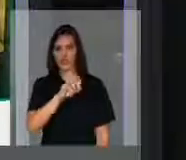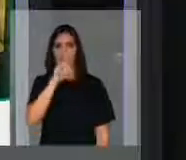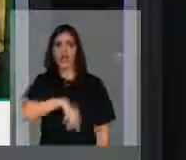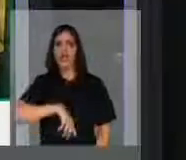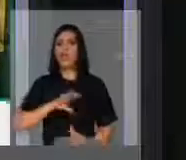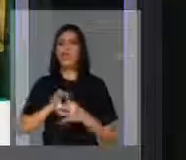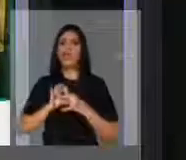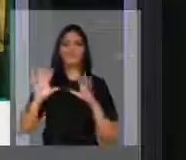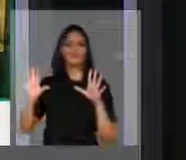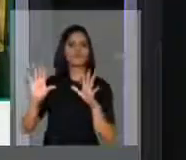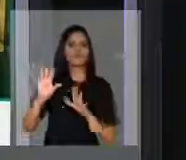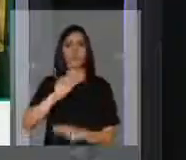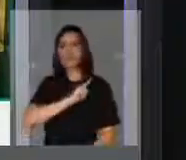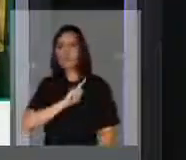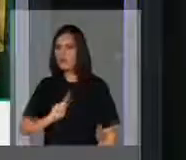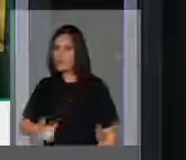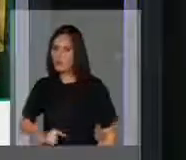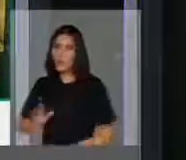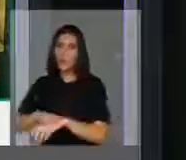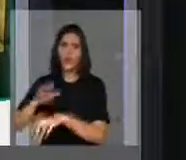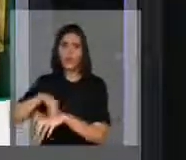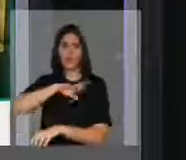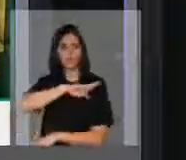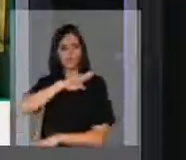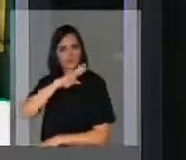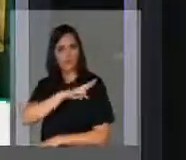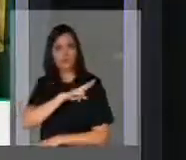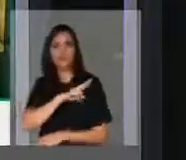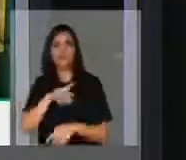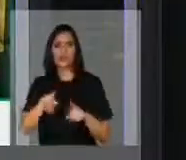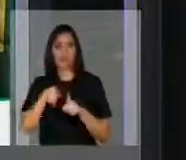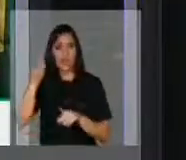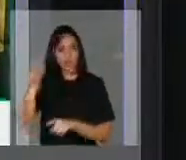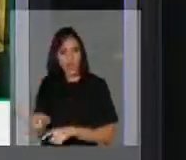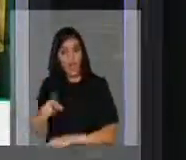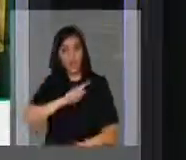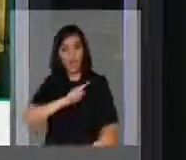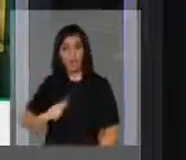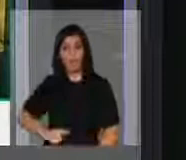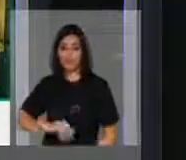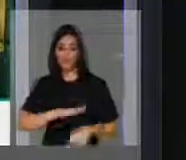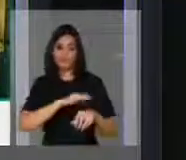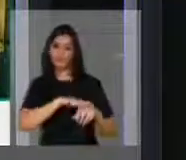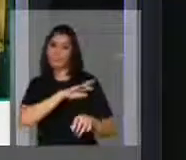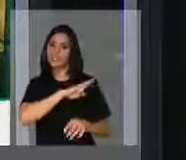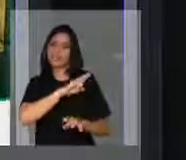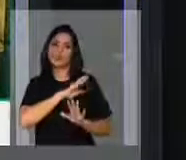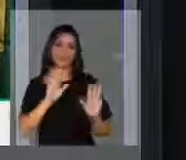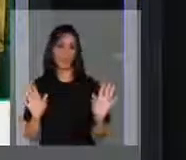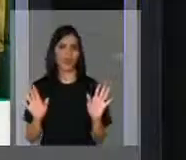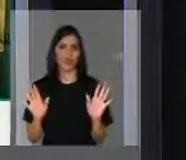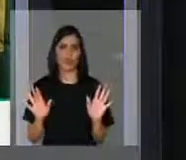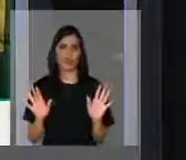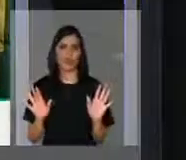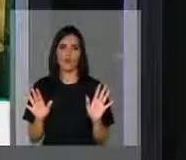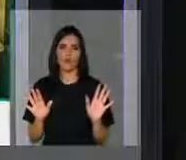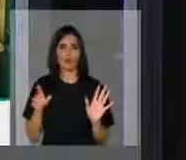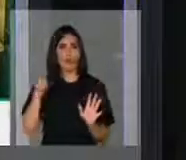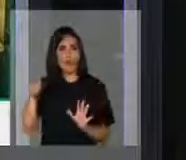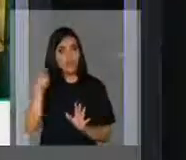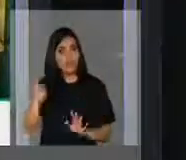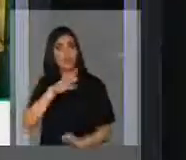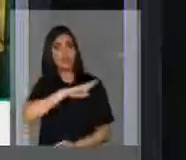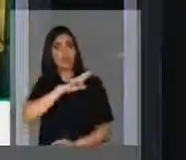autoridade dos governadores sobre as polícias, de forma alguma. É apenas o compartilhamento de